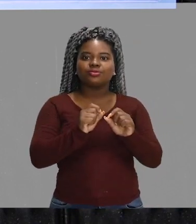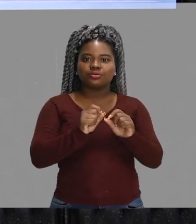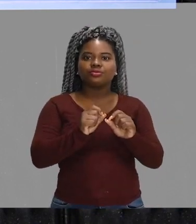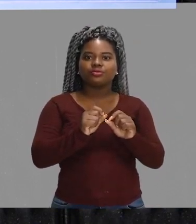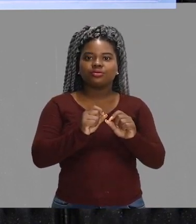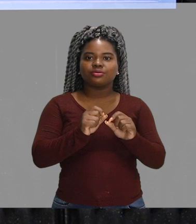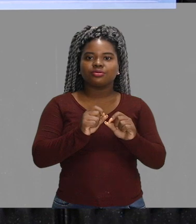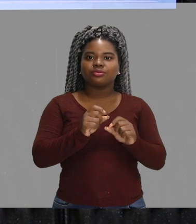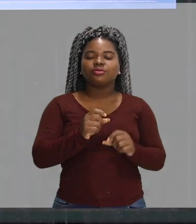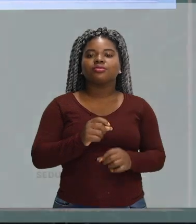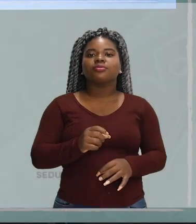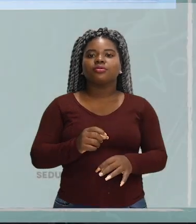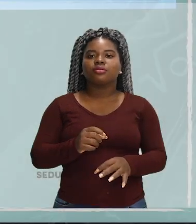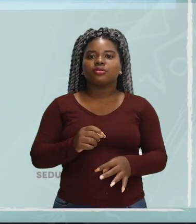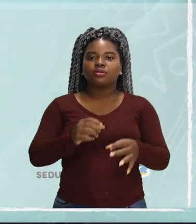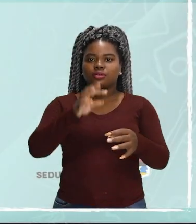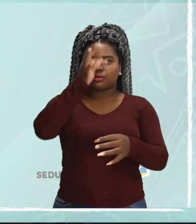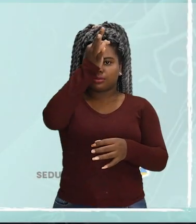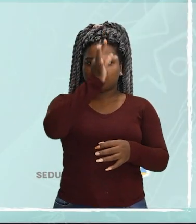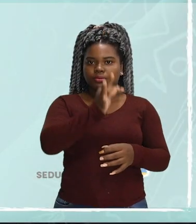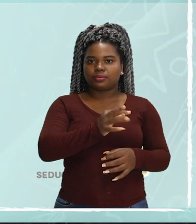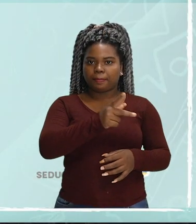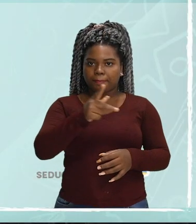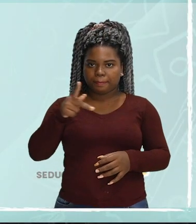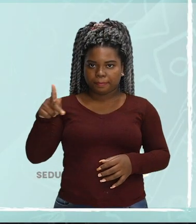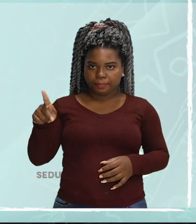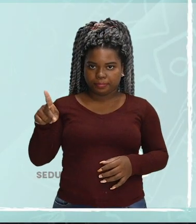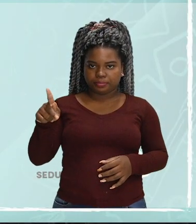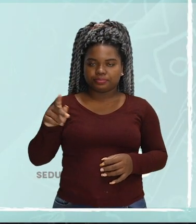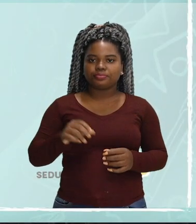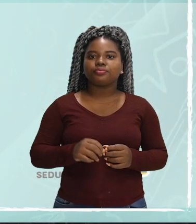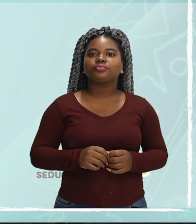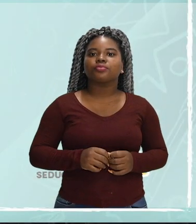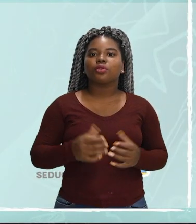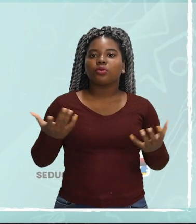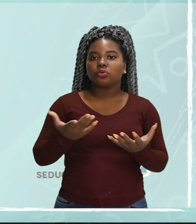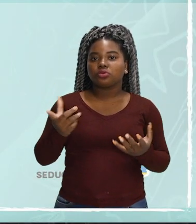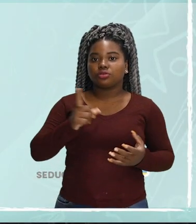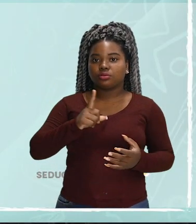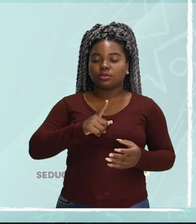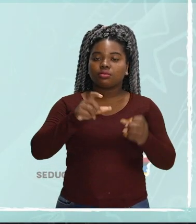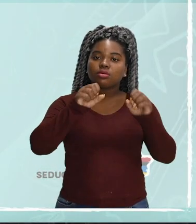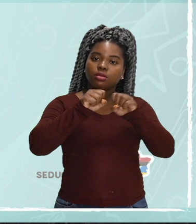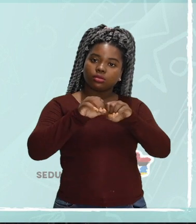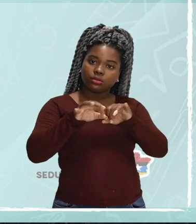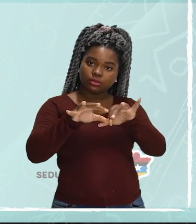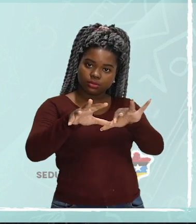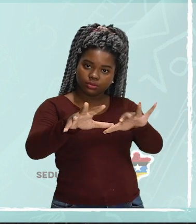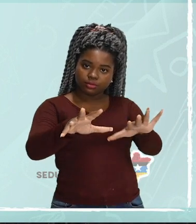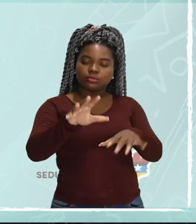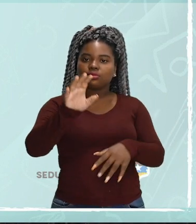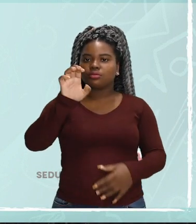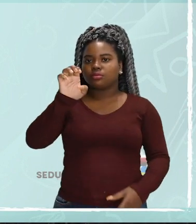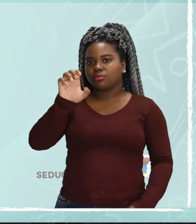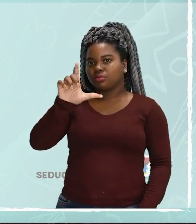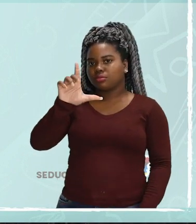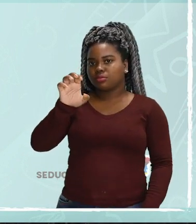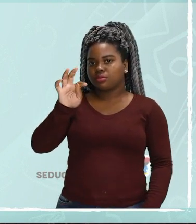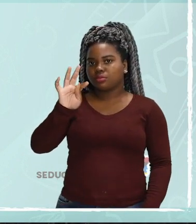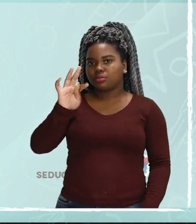periódica. Hoje nós vamos recordar um pouco sobre a distribuição eletrônica, certo? E depois nós vamos fazer